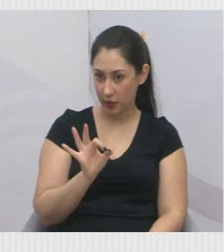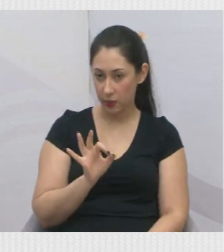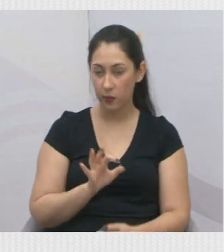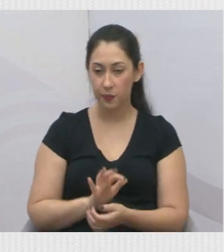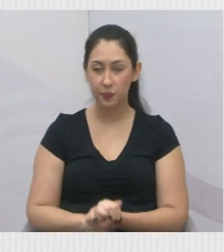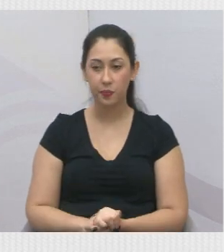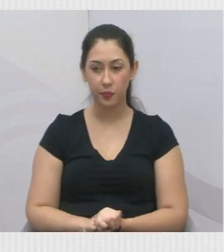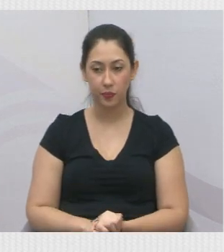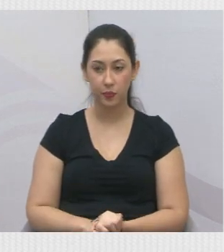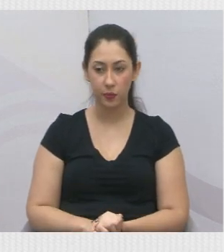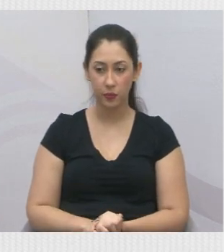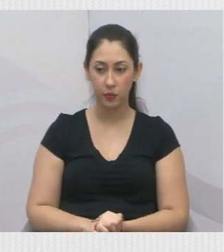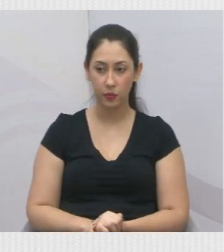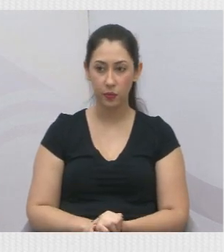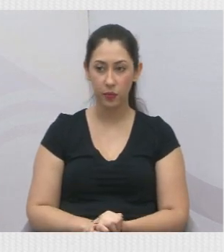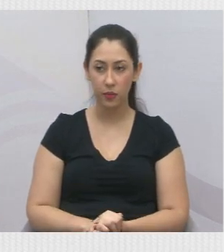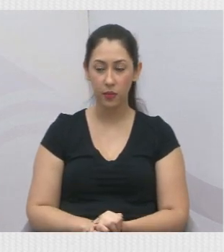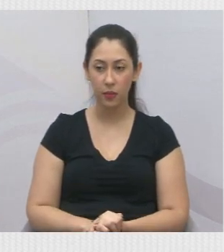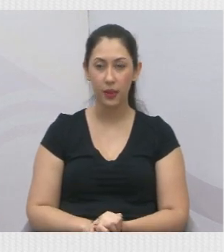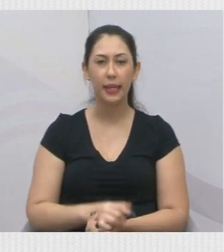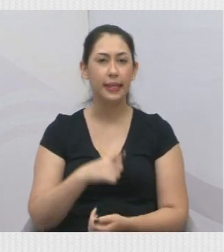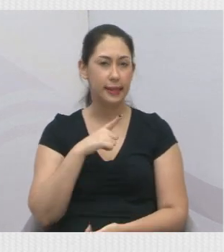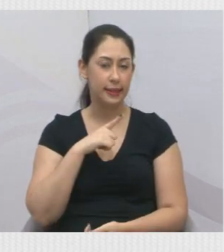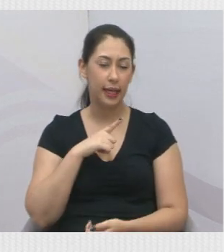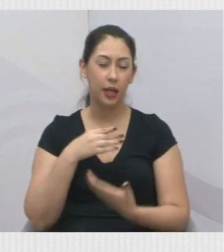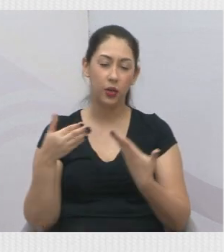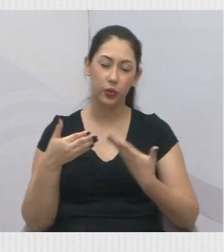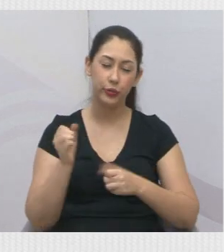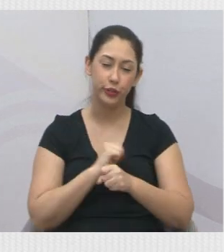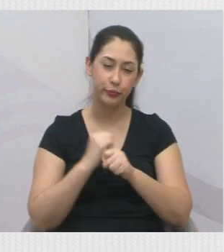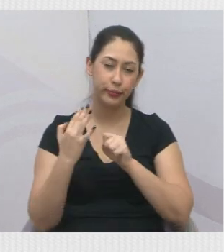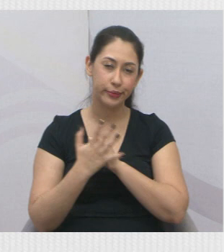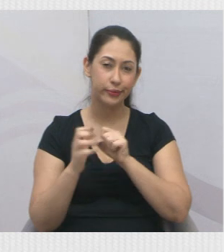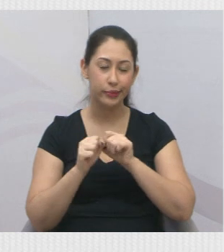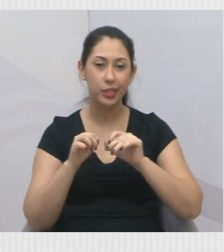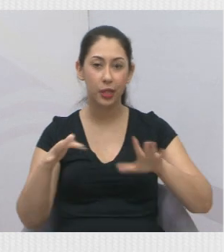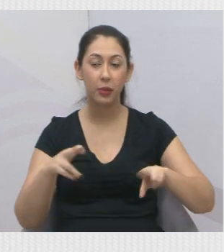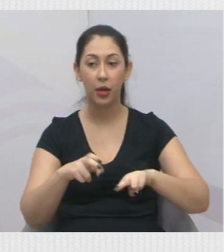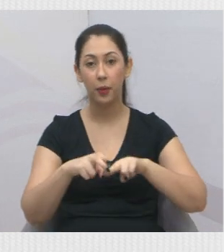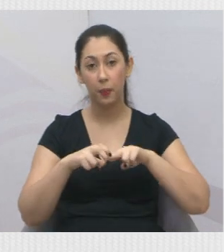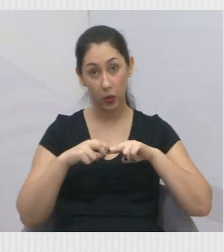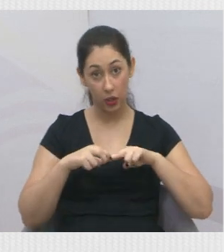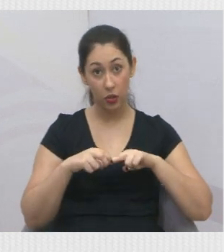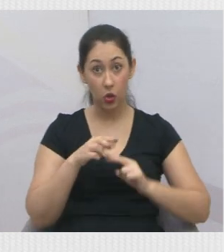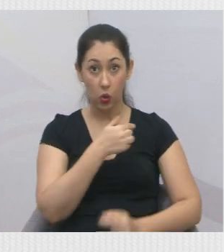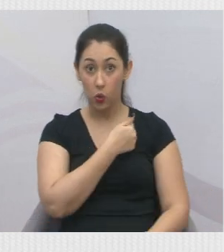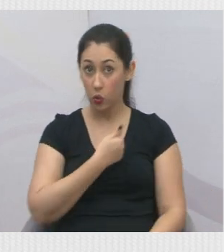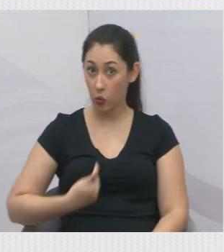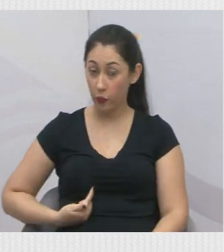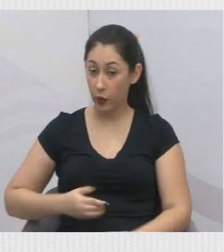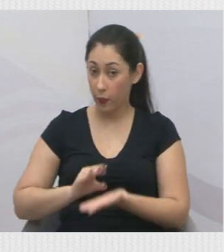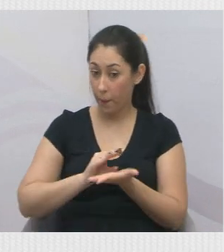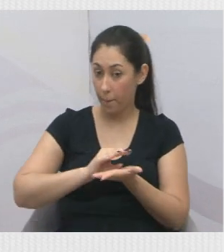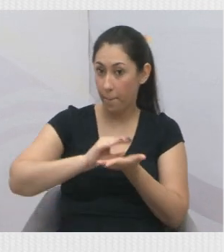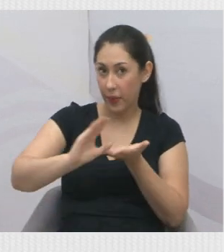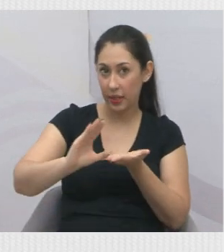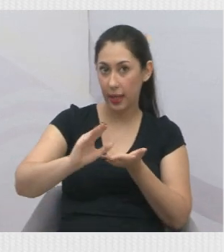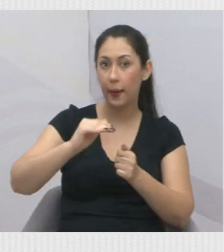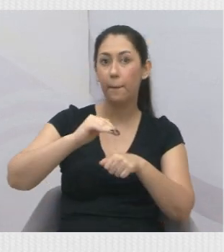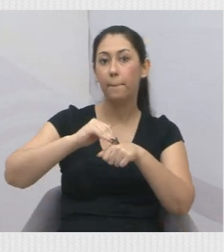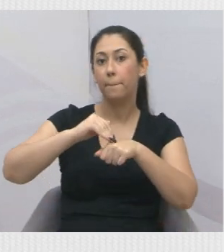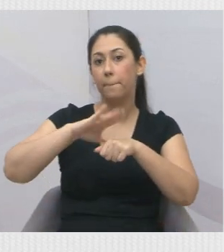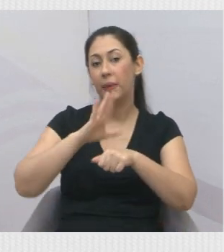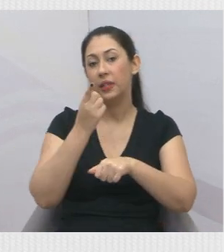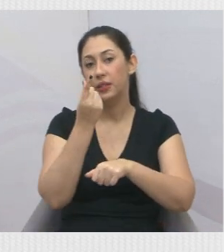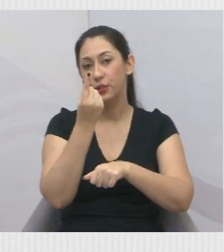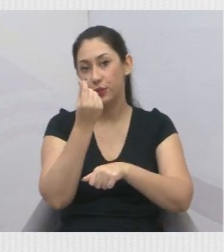recurso para a situação que nós vivemos ainda hoje, né, com a pandemia. Então, ele remete mais recursos para o corrente e menos para